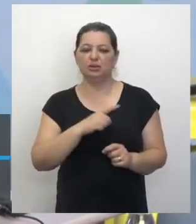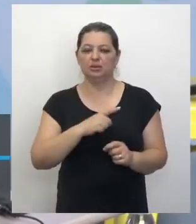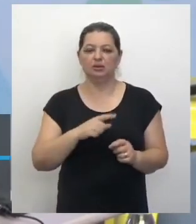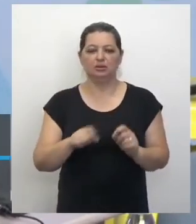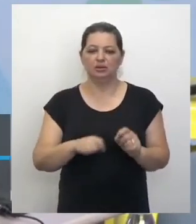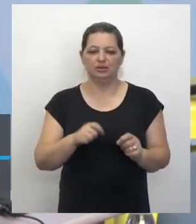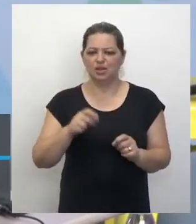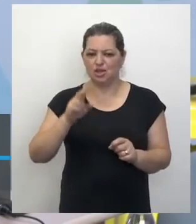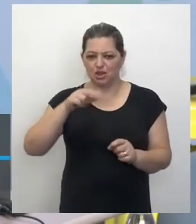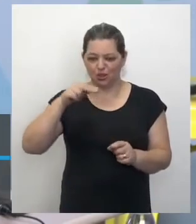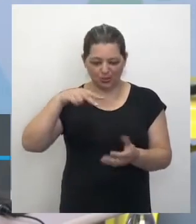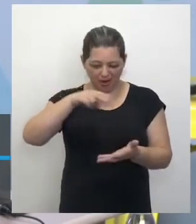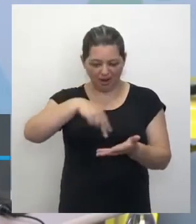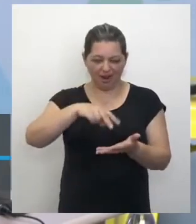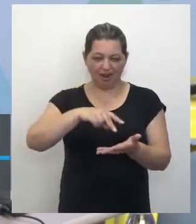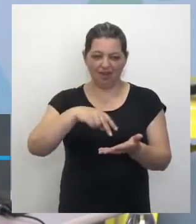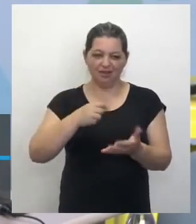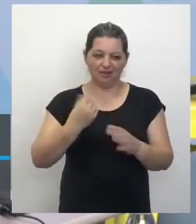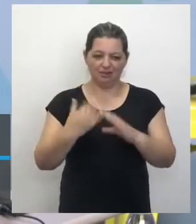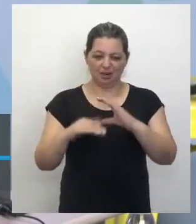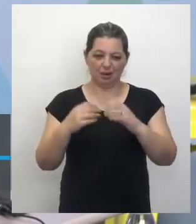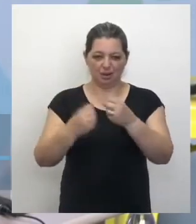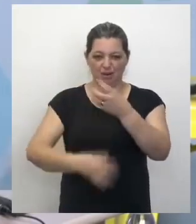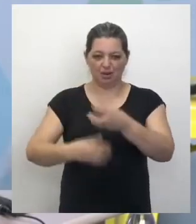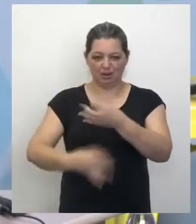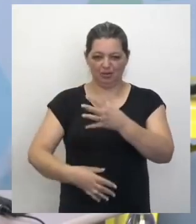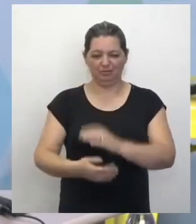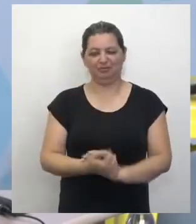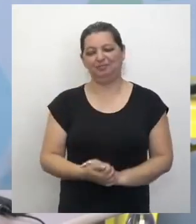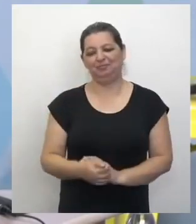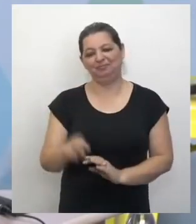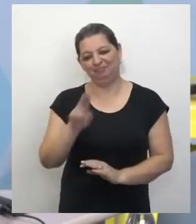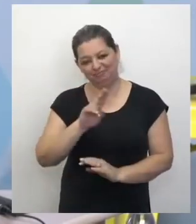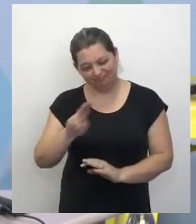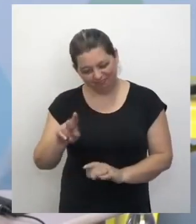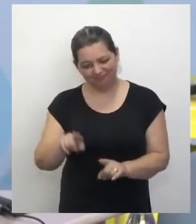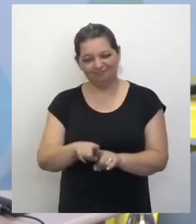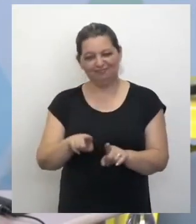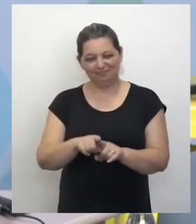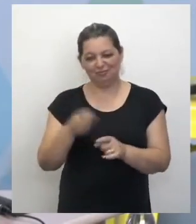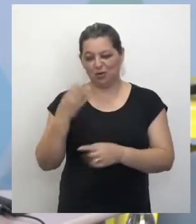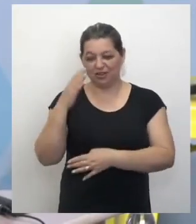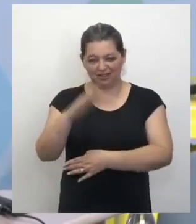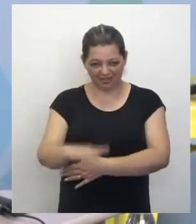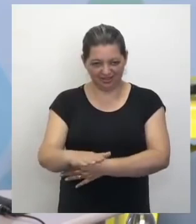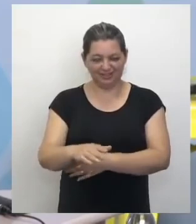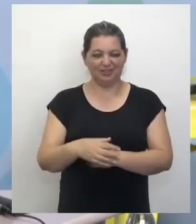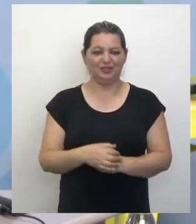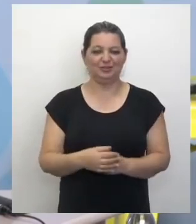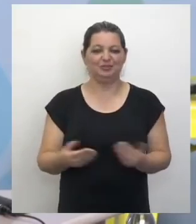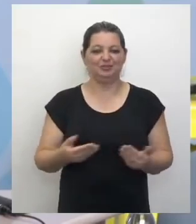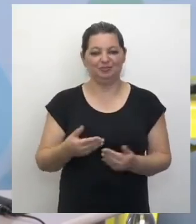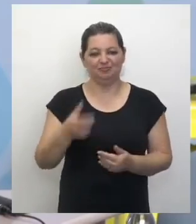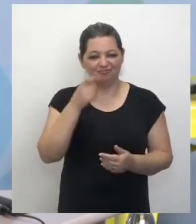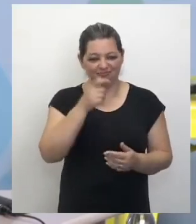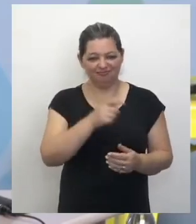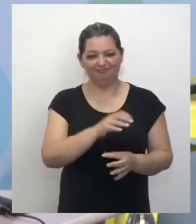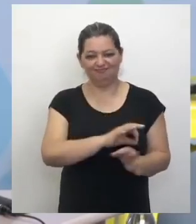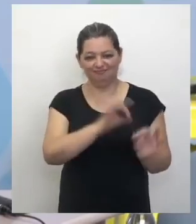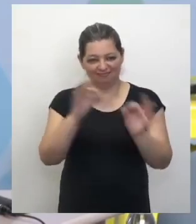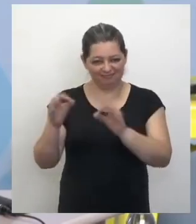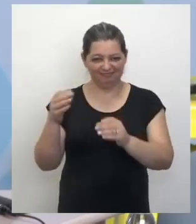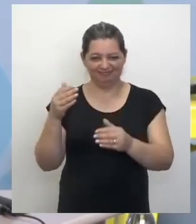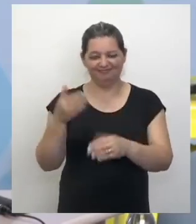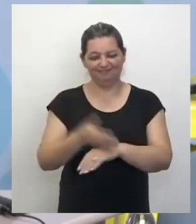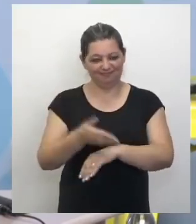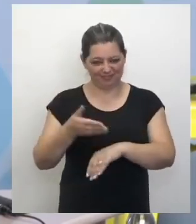lê o que a gente escreve, Eduardo? Muito boa tarde em seu nome e em nome de todos aqui. Vou acompanhar o chat e as interações. Participem, mandem